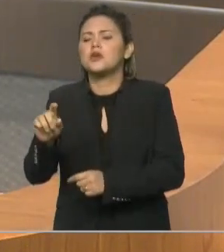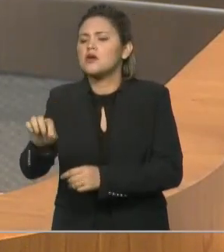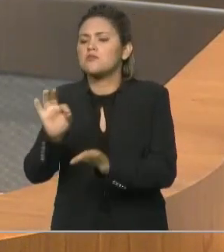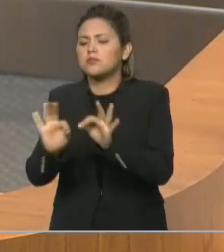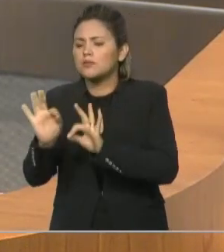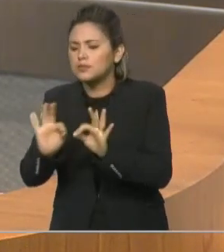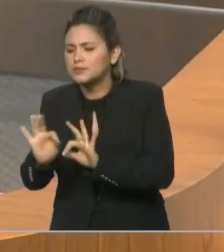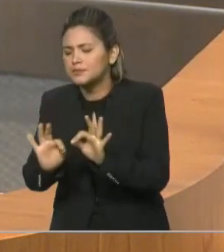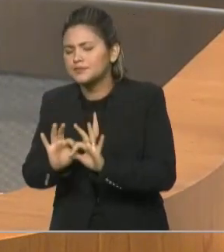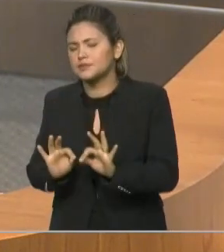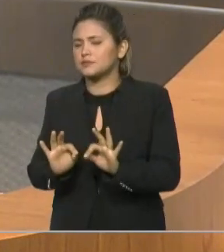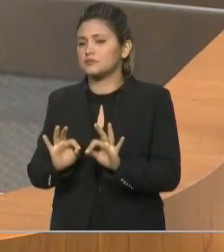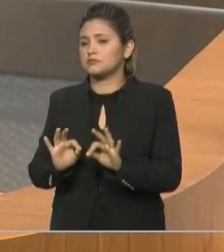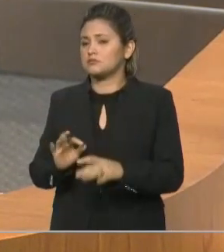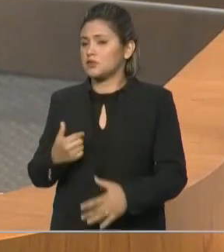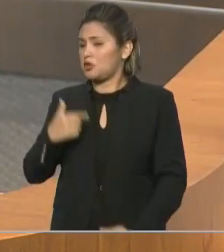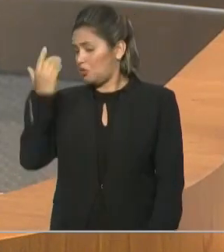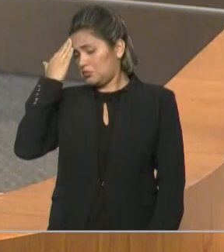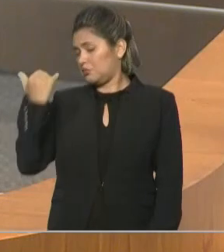sei.